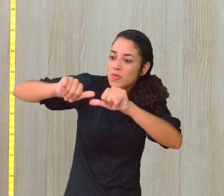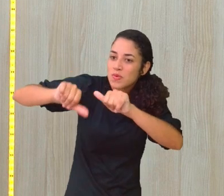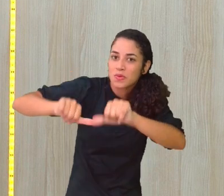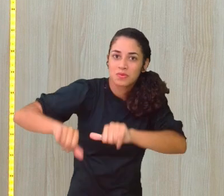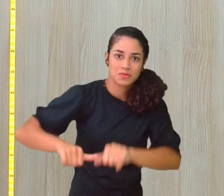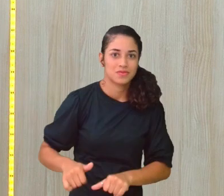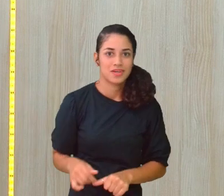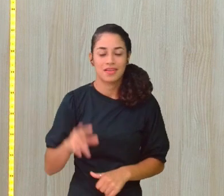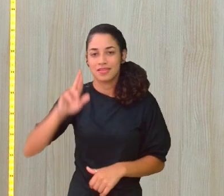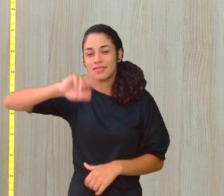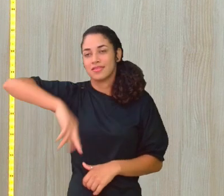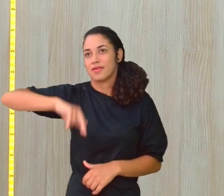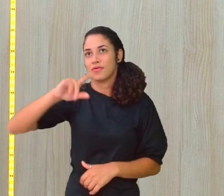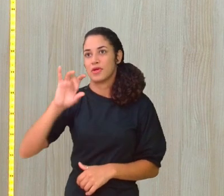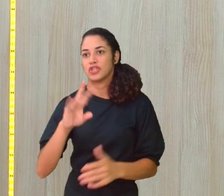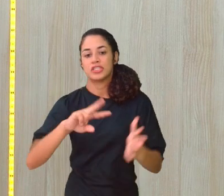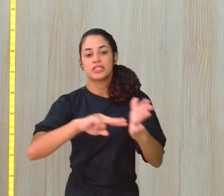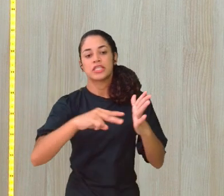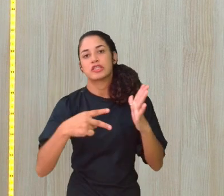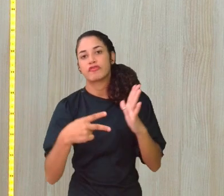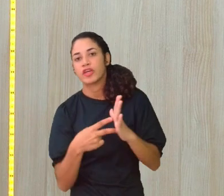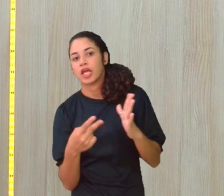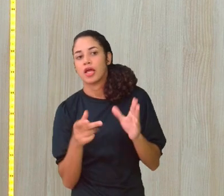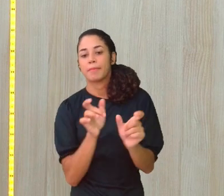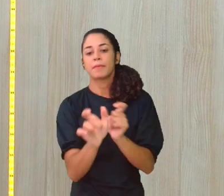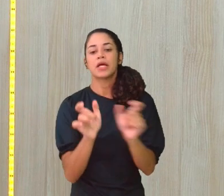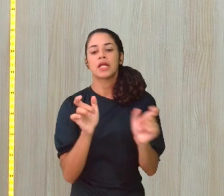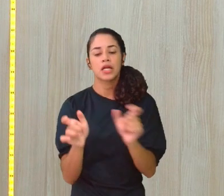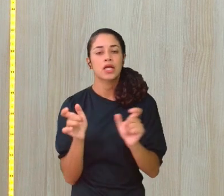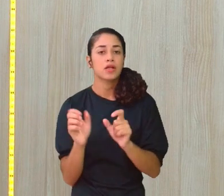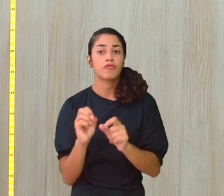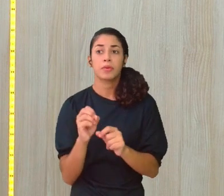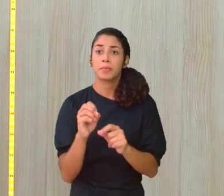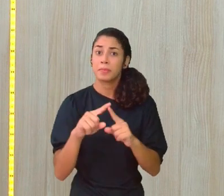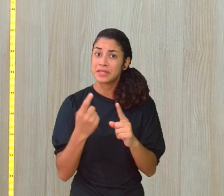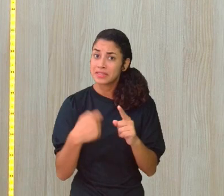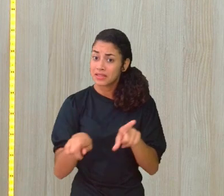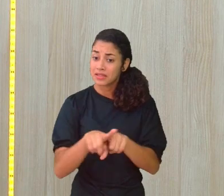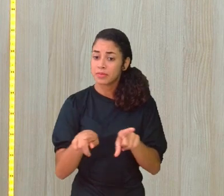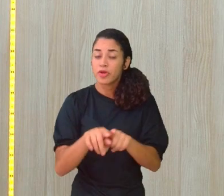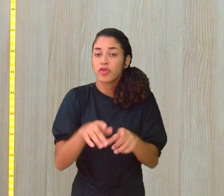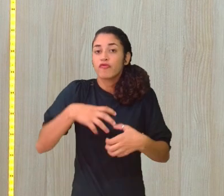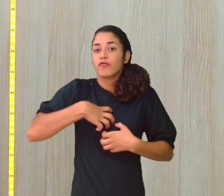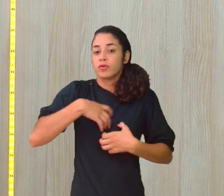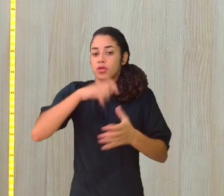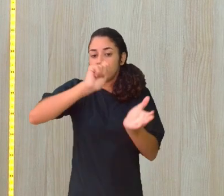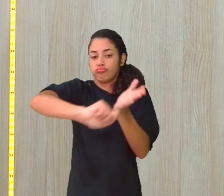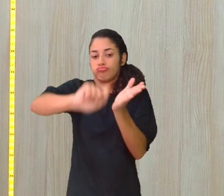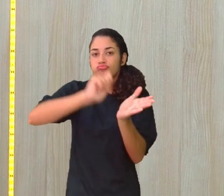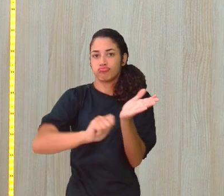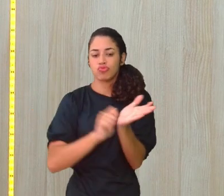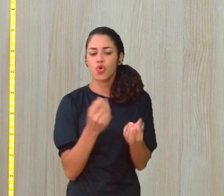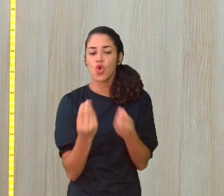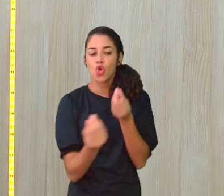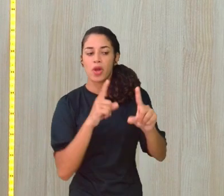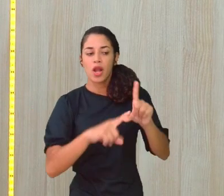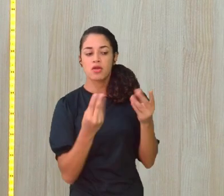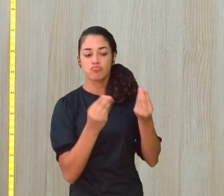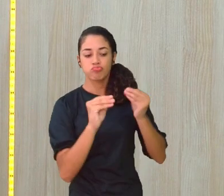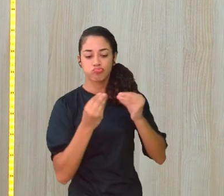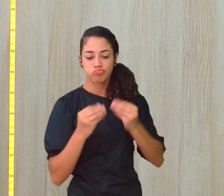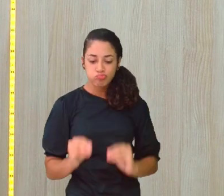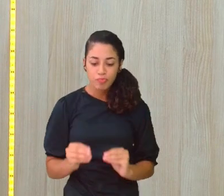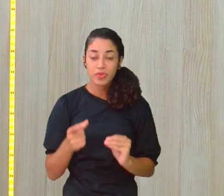em termos de significados que a gente dá às palavras, mas na própria escrita dessas palavras, né? Porque ela vai se adaptando aos